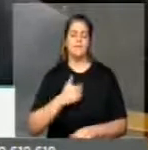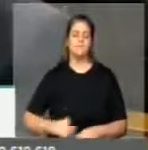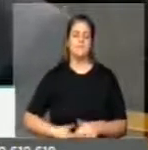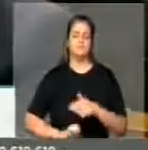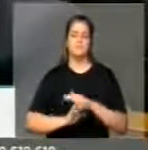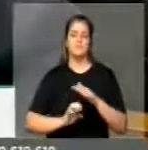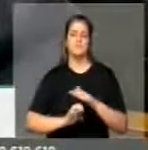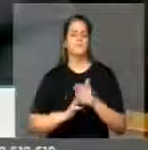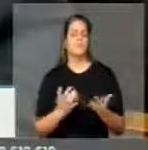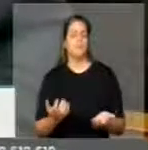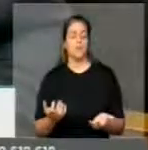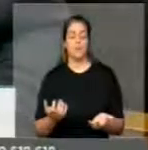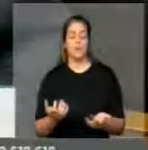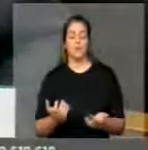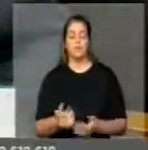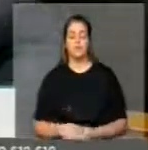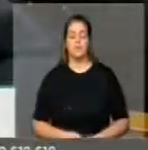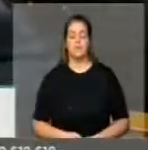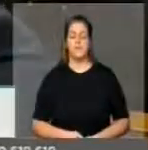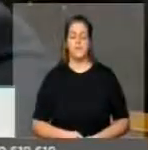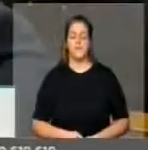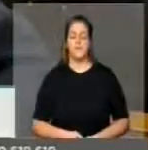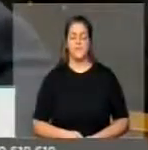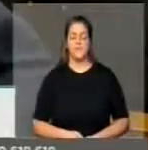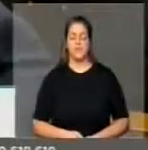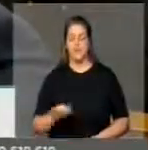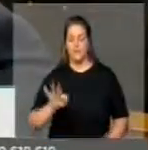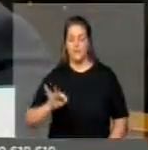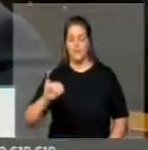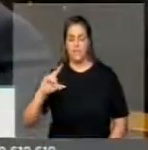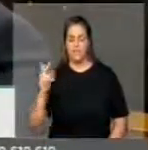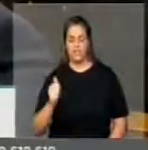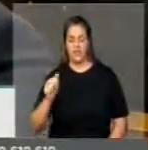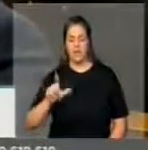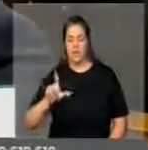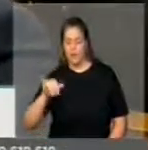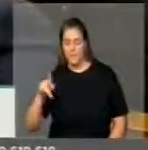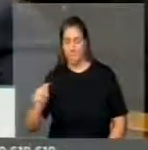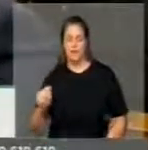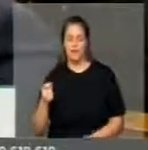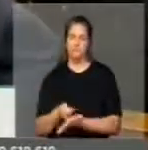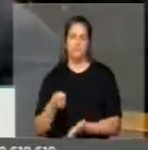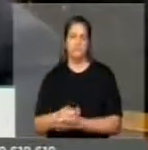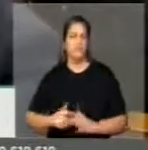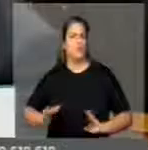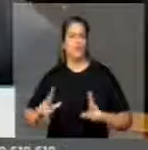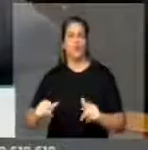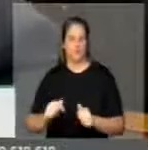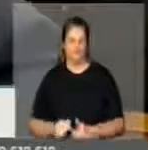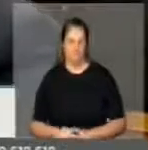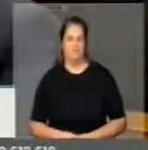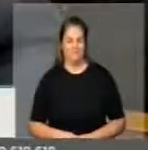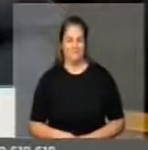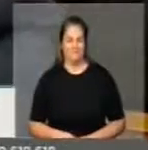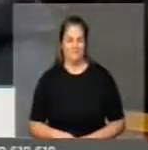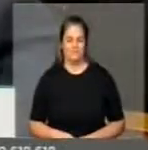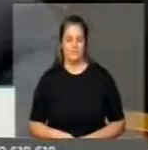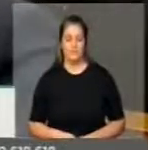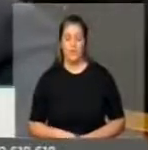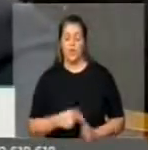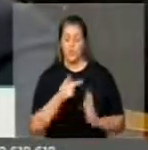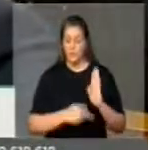sociedades de economia mista, ou seja, estendendo ficha limpa para todos. Esse processo, esse projeto ficou